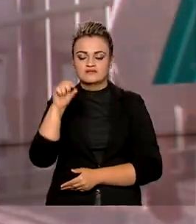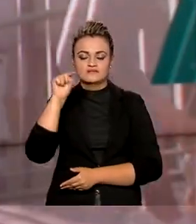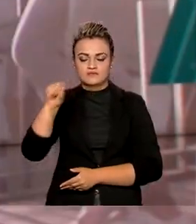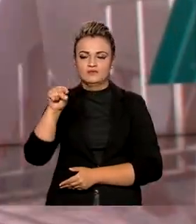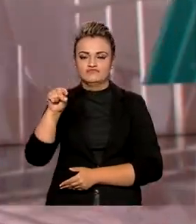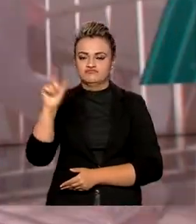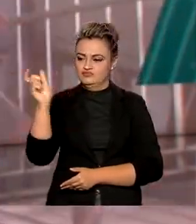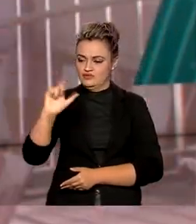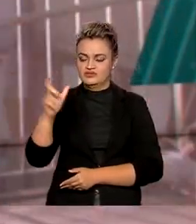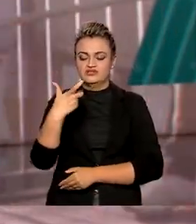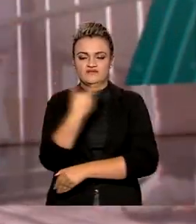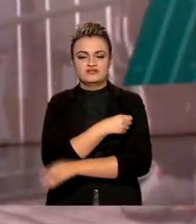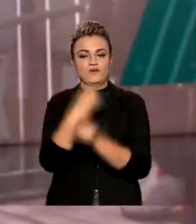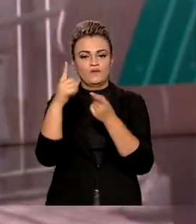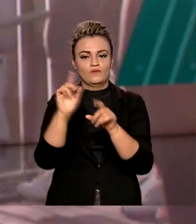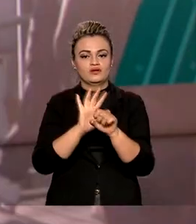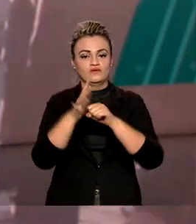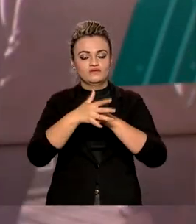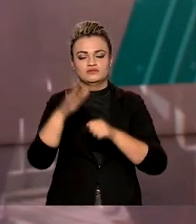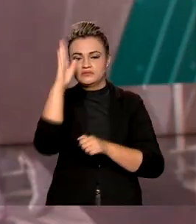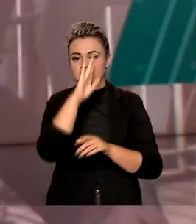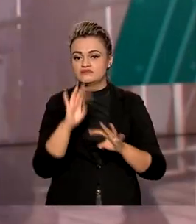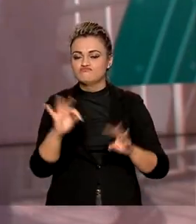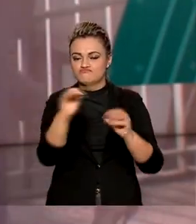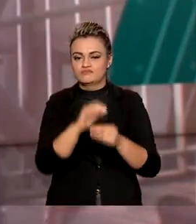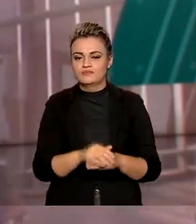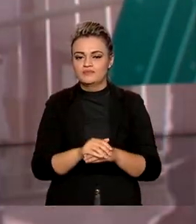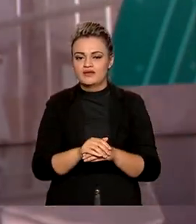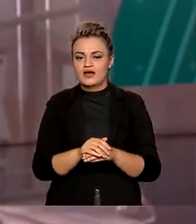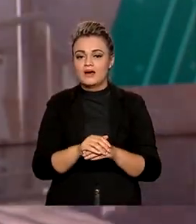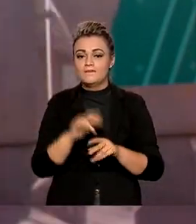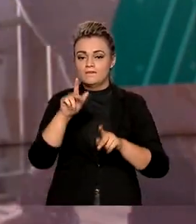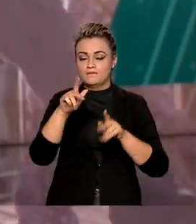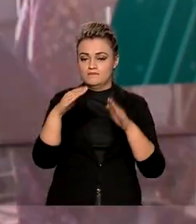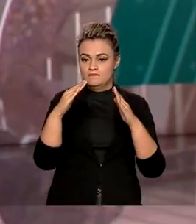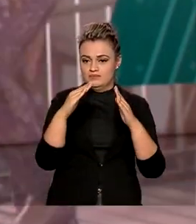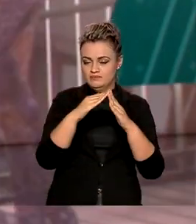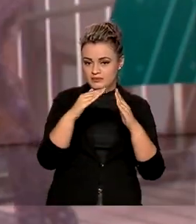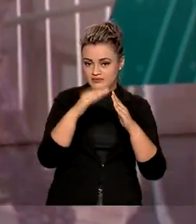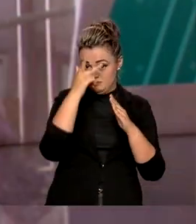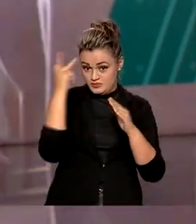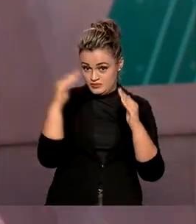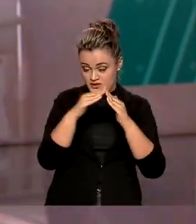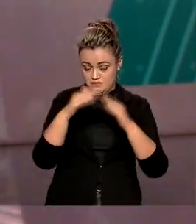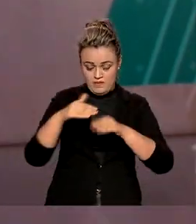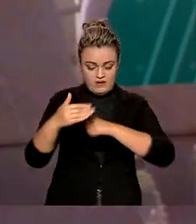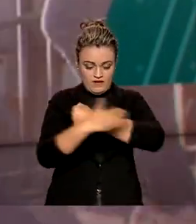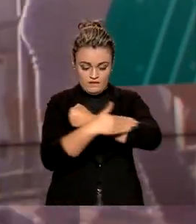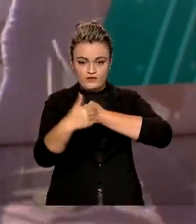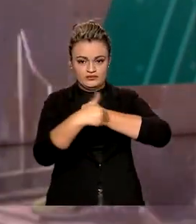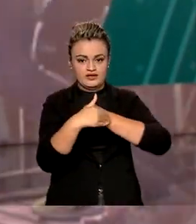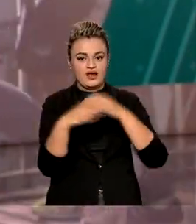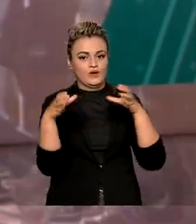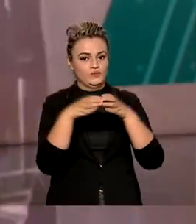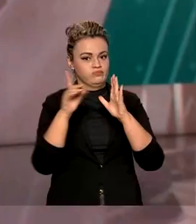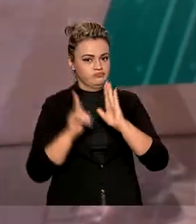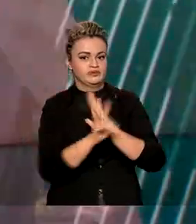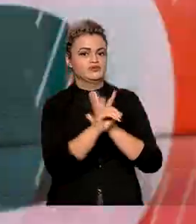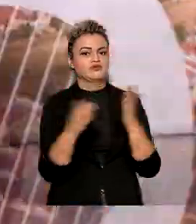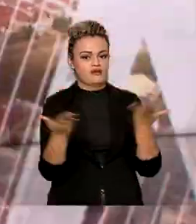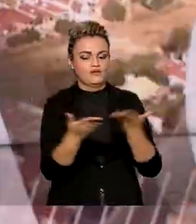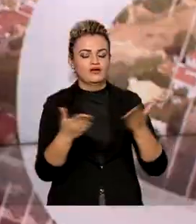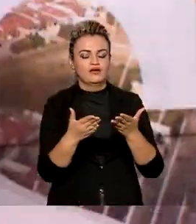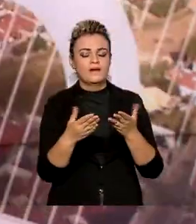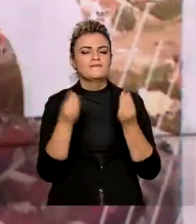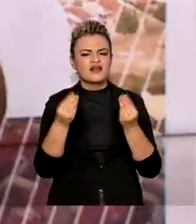de imunizantes contra a Covid para todo o país. A população que vive nas regiões de fronteira está entre as prioridades. O governo